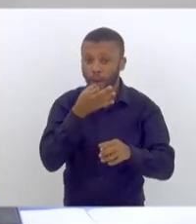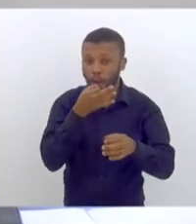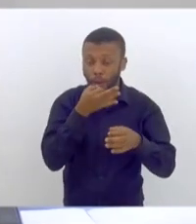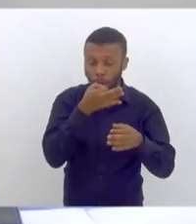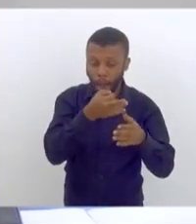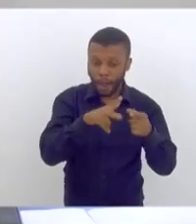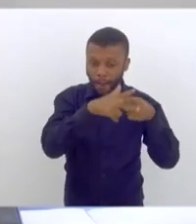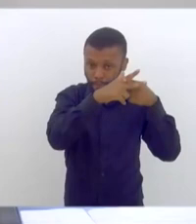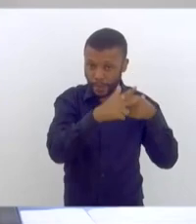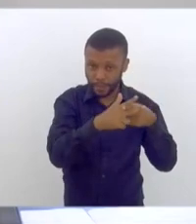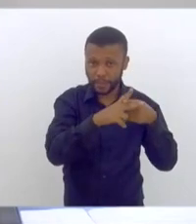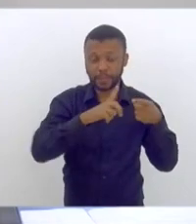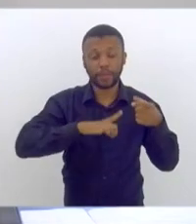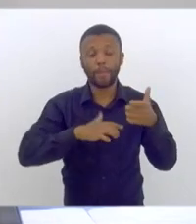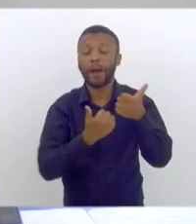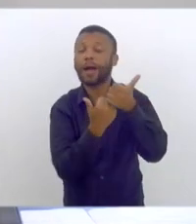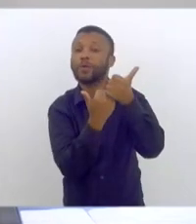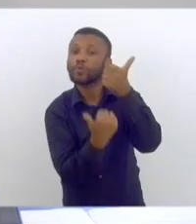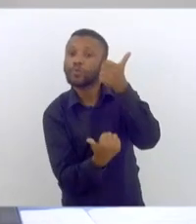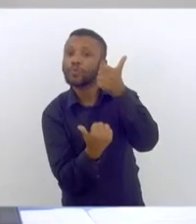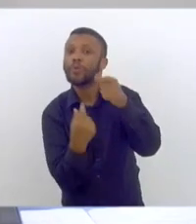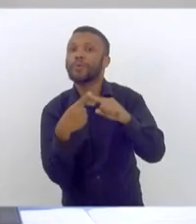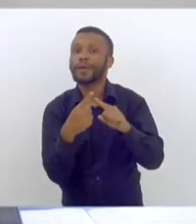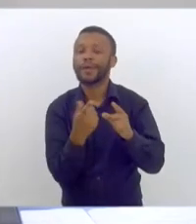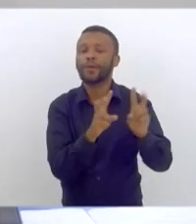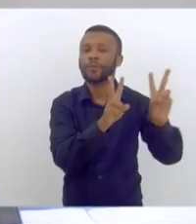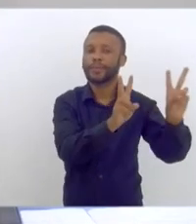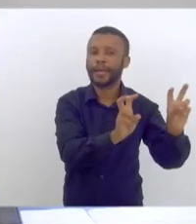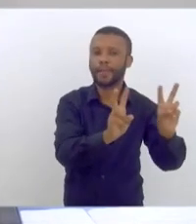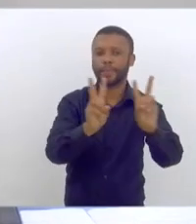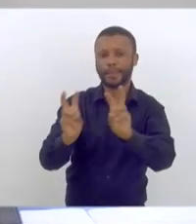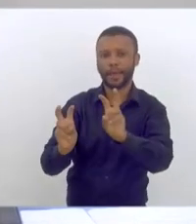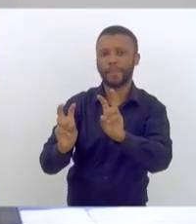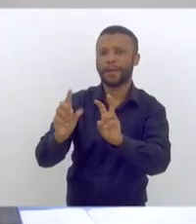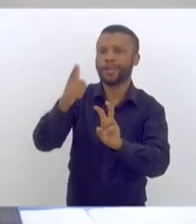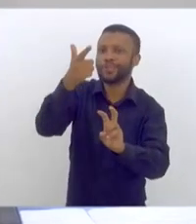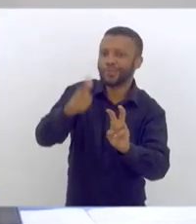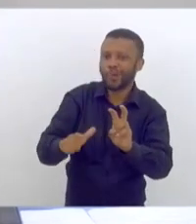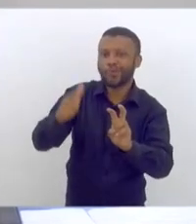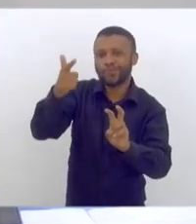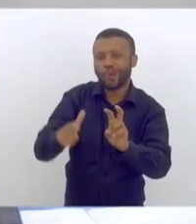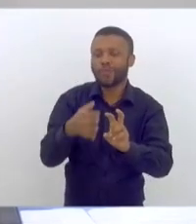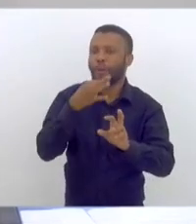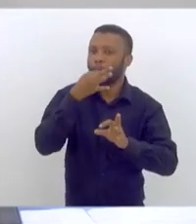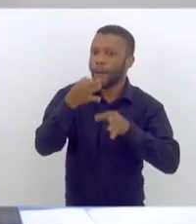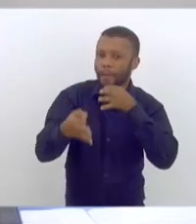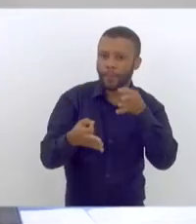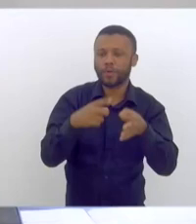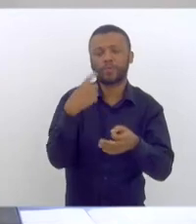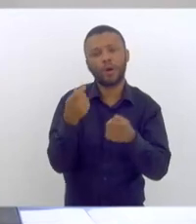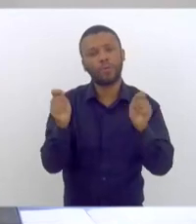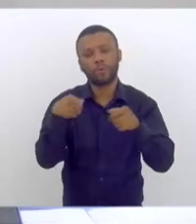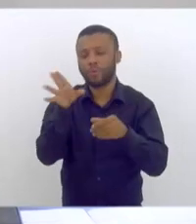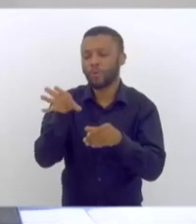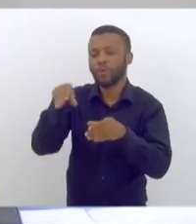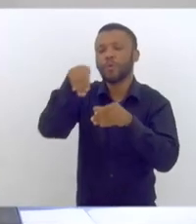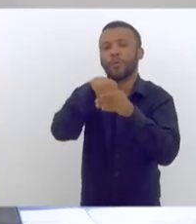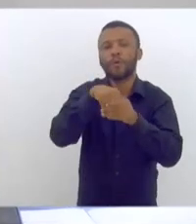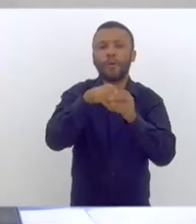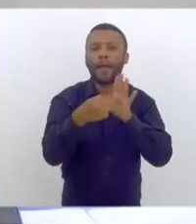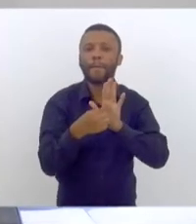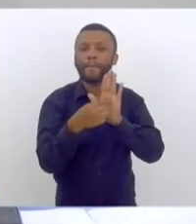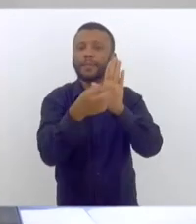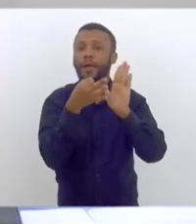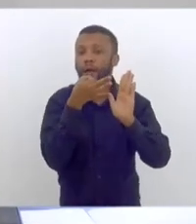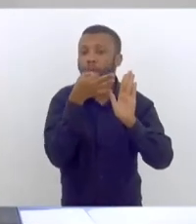emendas Porque como a repetição temática de emendas a gente vai poder aglutiná-las e apresentar